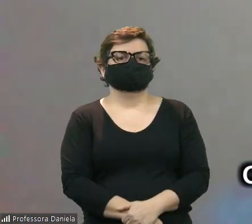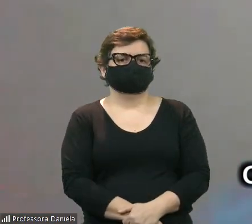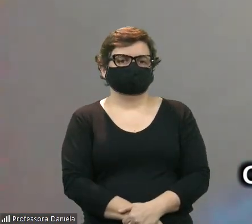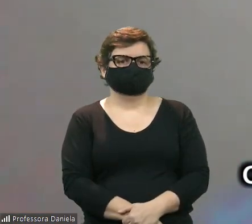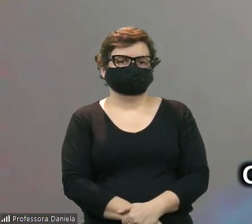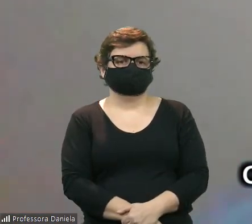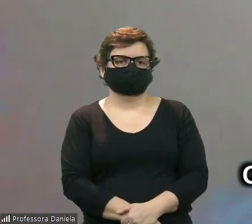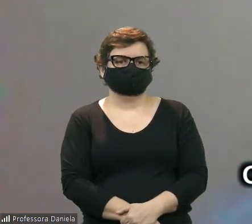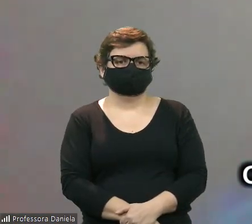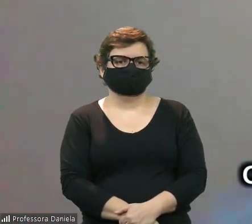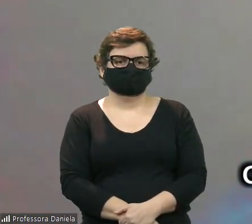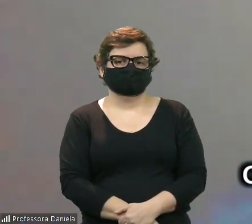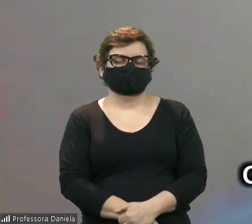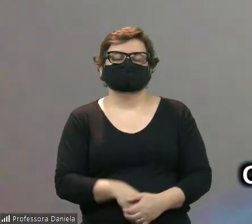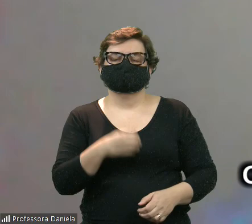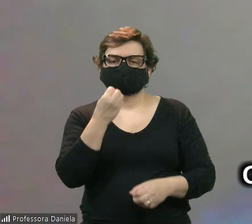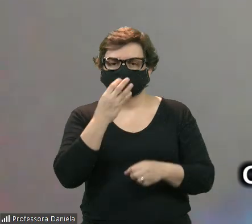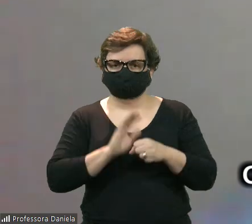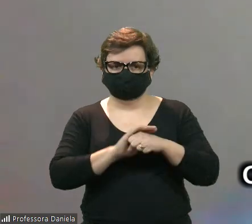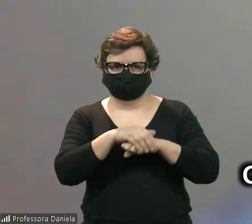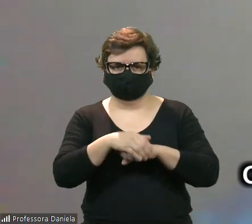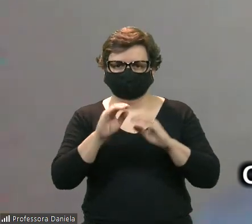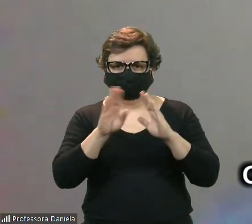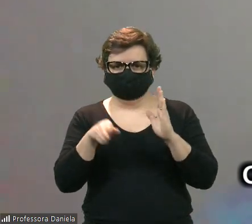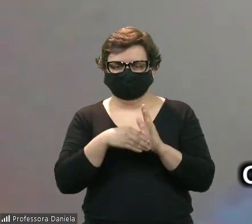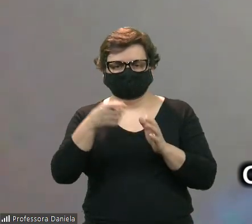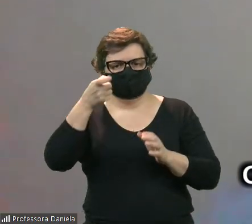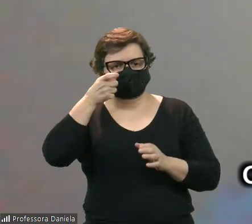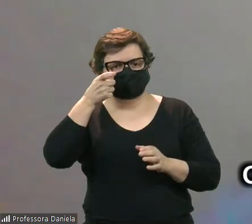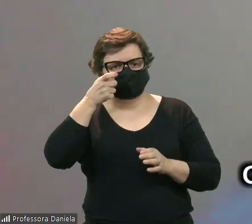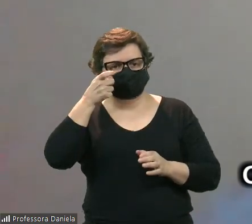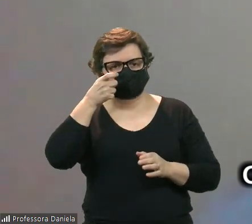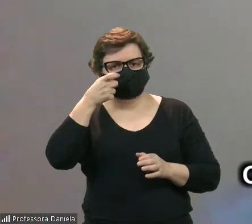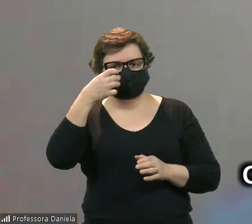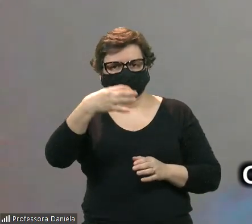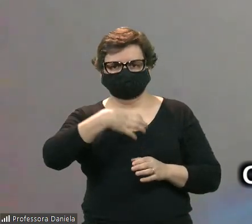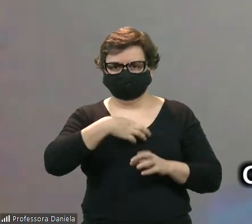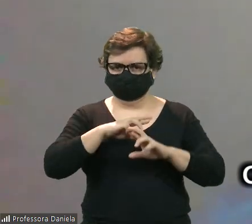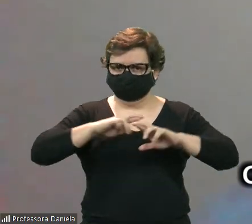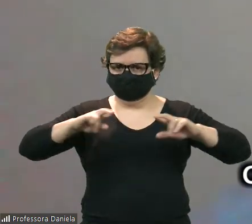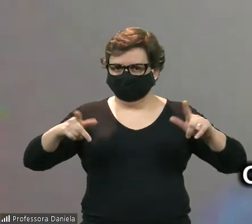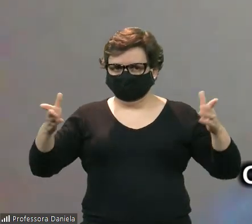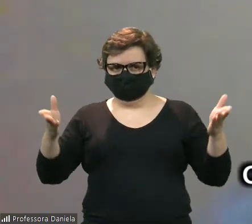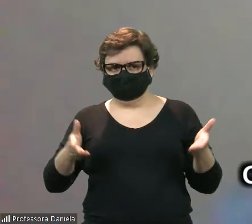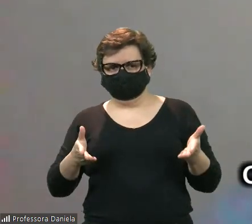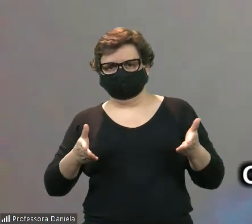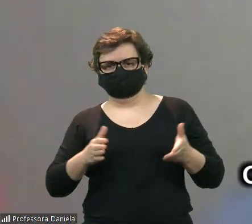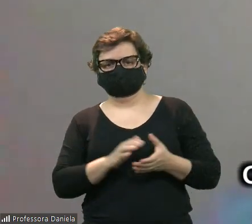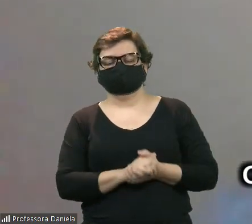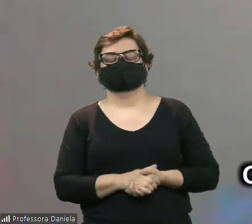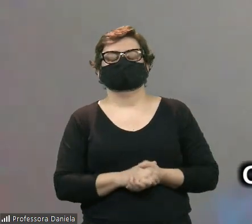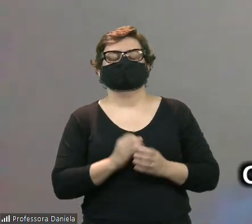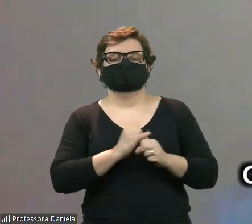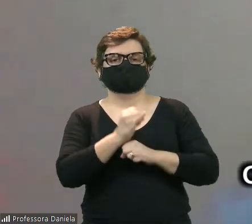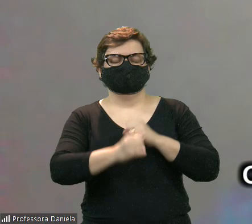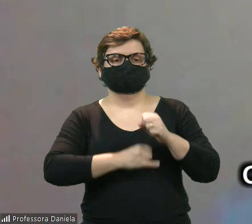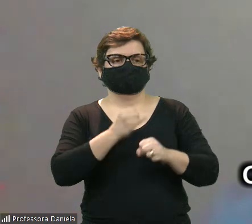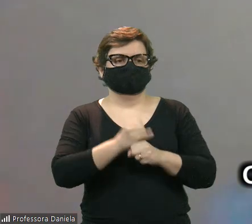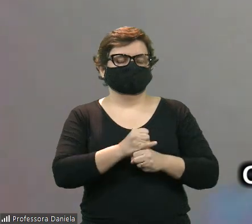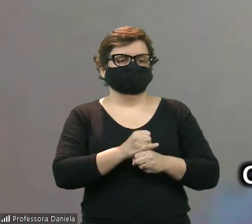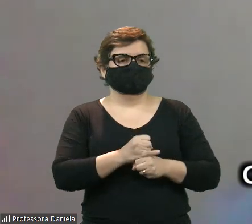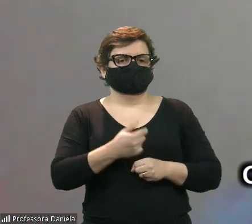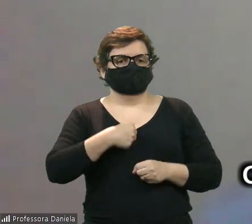Bom, boa noite a todos que estão nos assistindo de uma forma diferente, né, de uma forma remota. Acho que